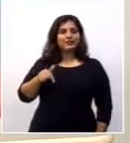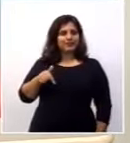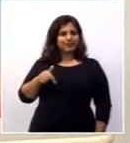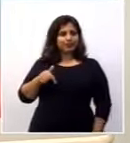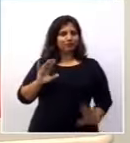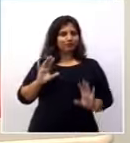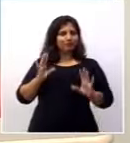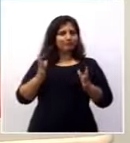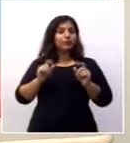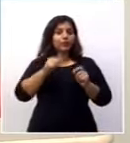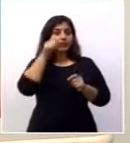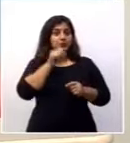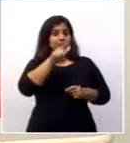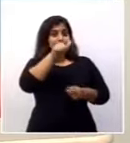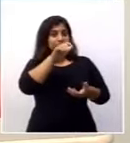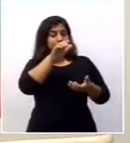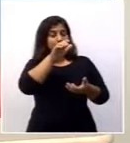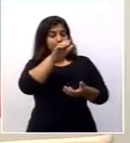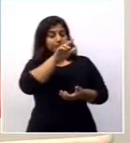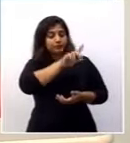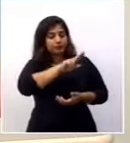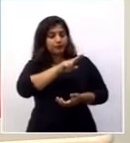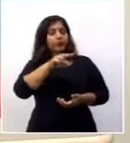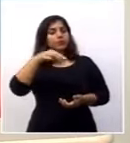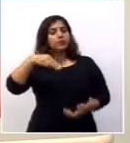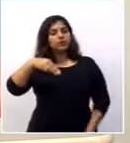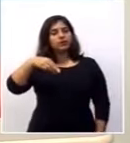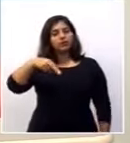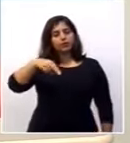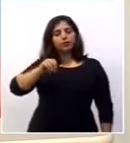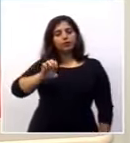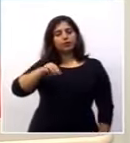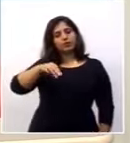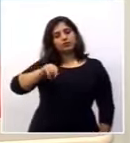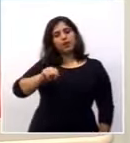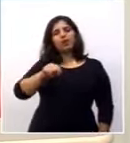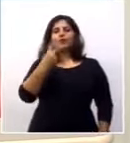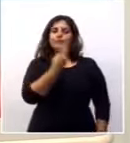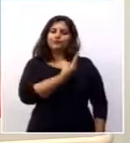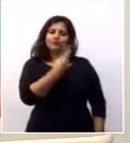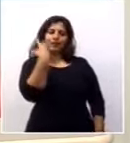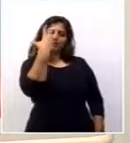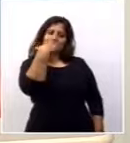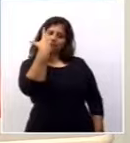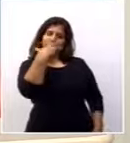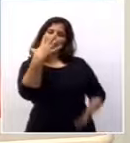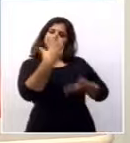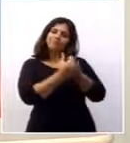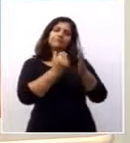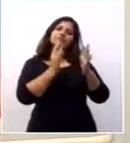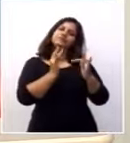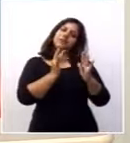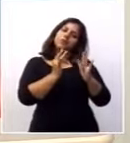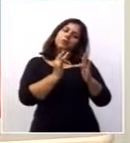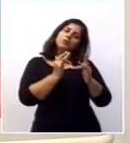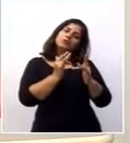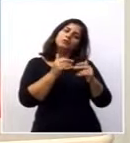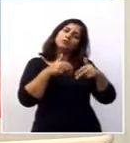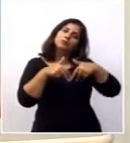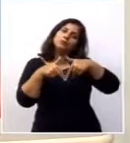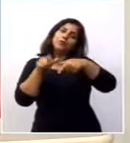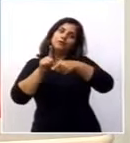anos, ele conheceu uma moça chamada Noêmia. Os dois se apaixonaram, acabaram namorando e resolveram